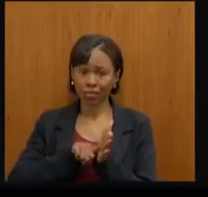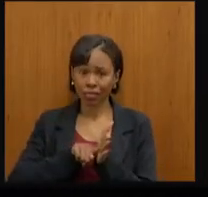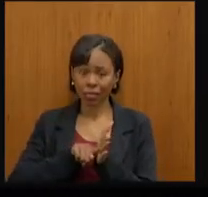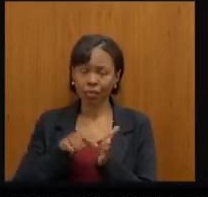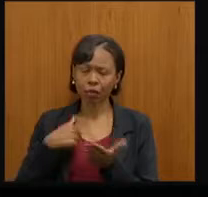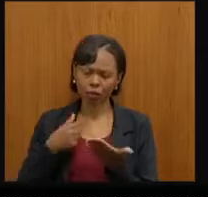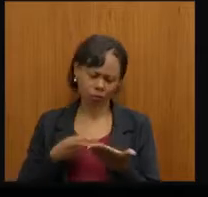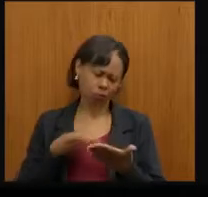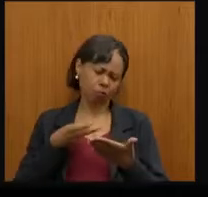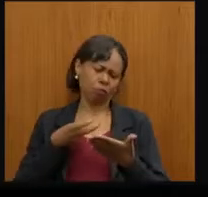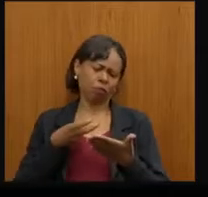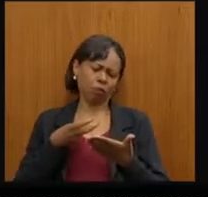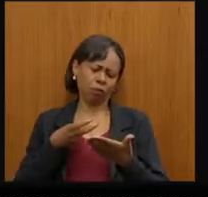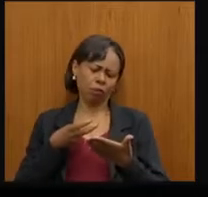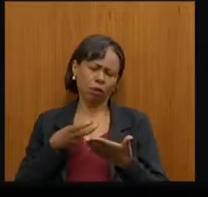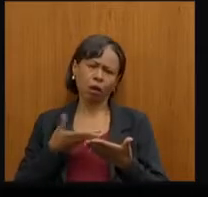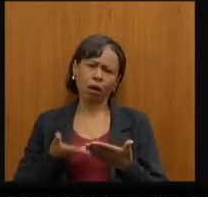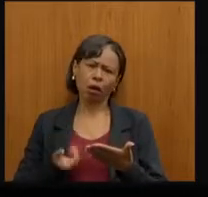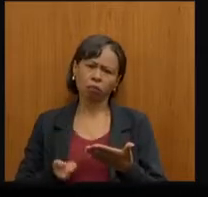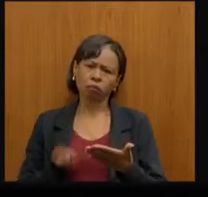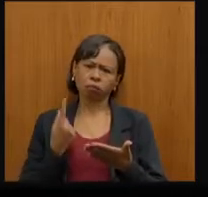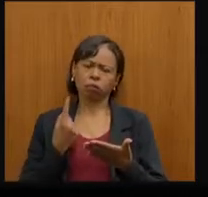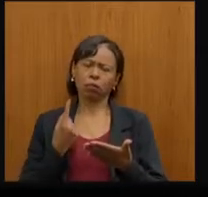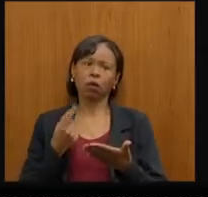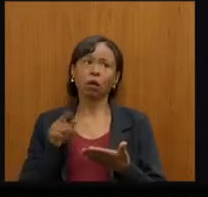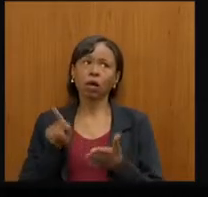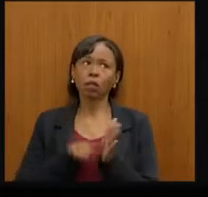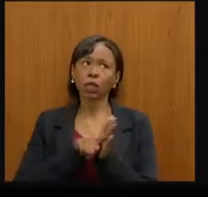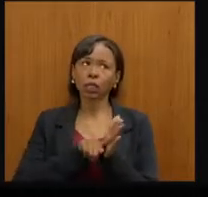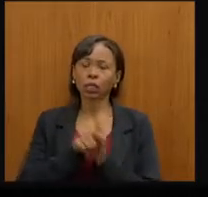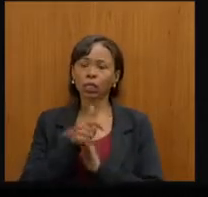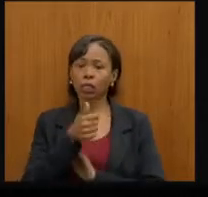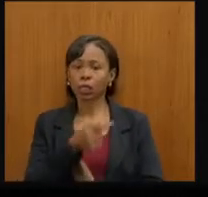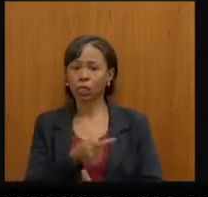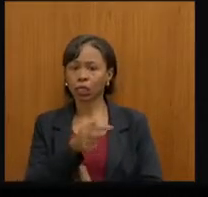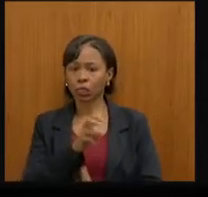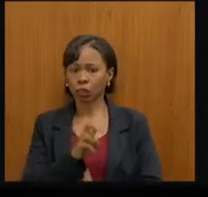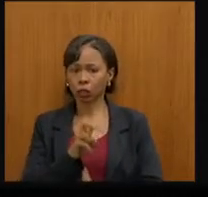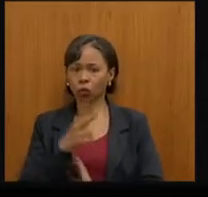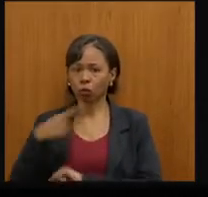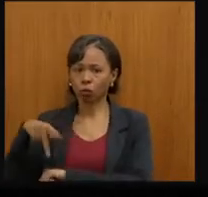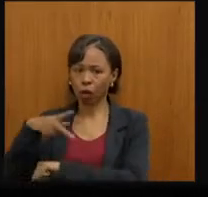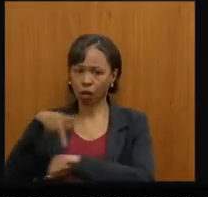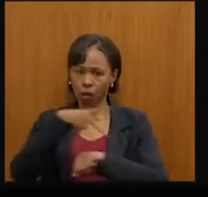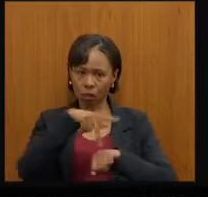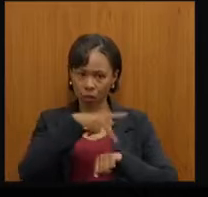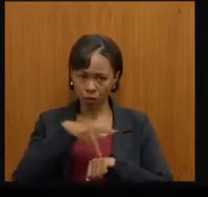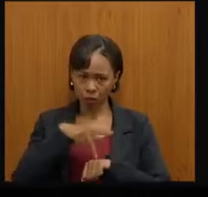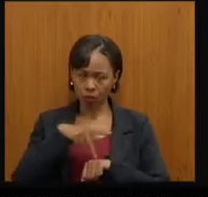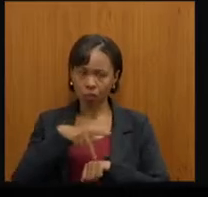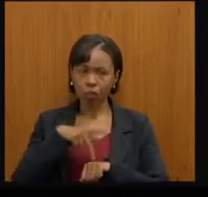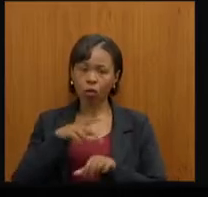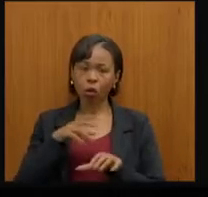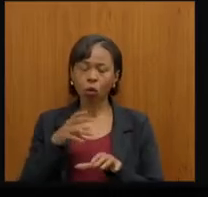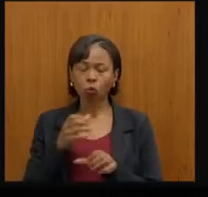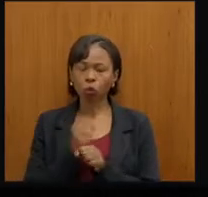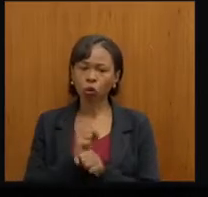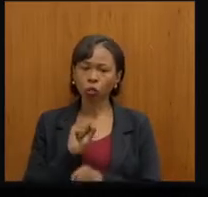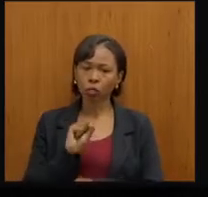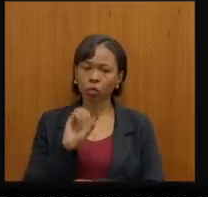não muito disso foi uma pesquisa feita em 75 países aonde representa oitenta por cento da população